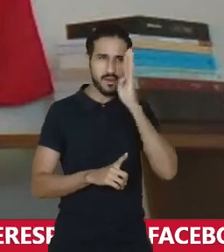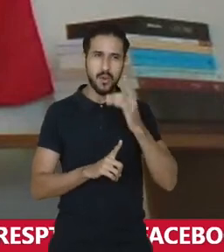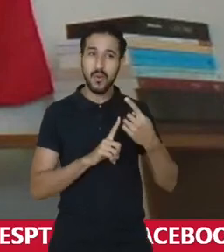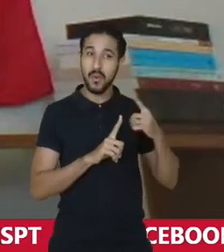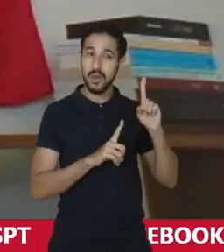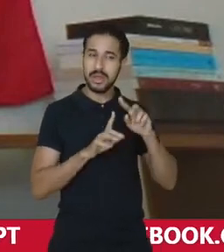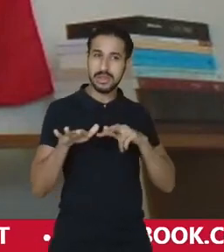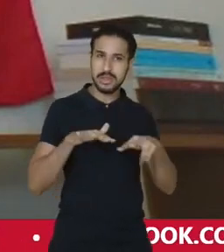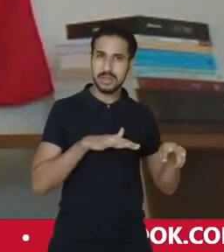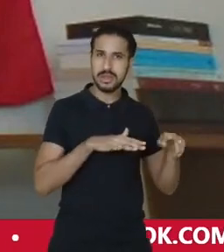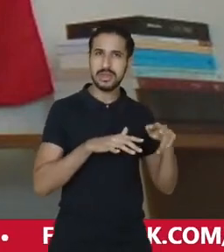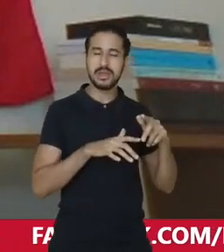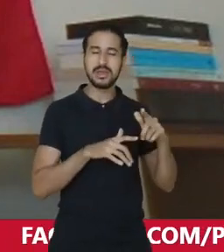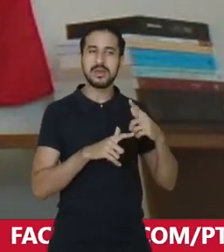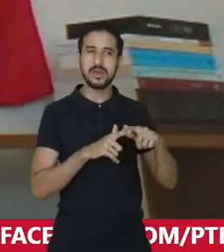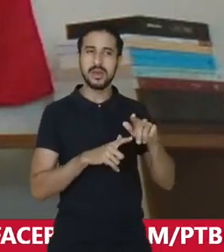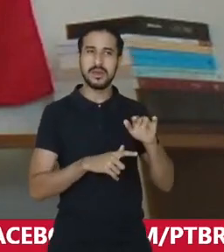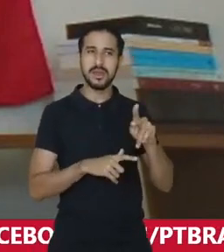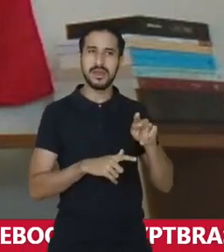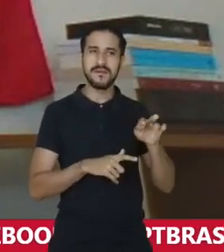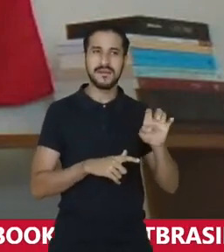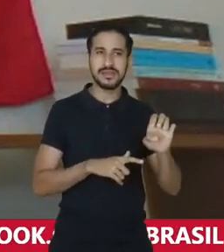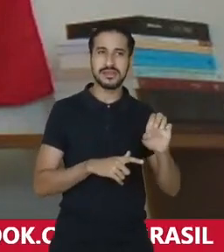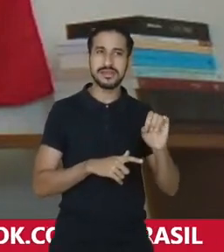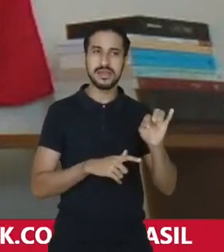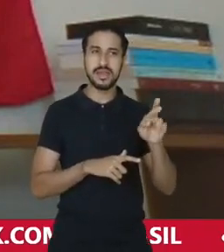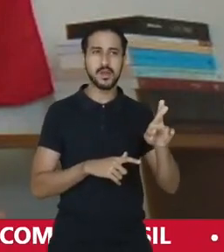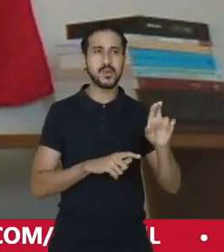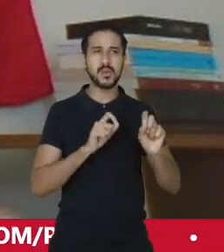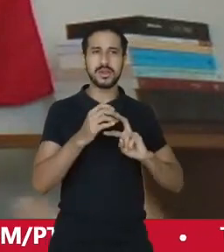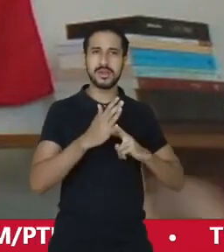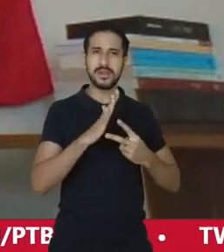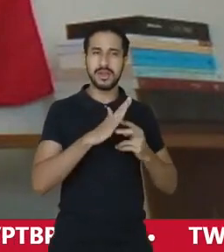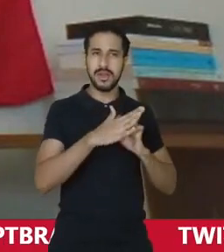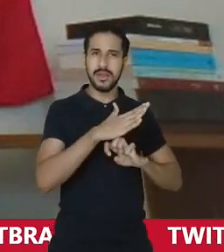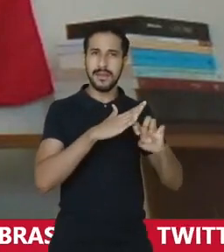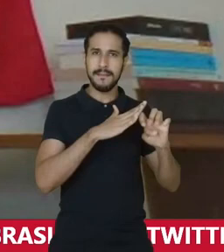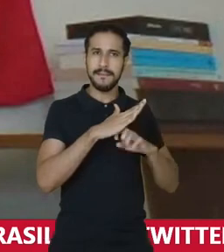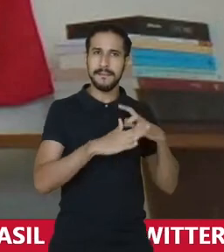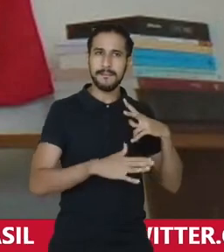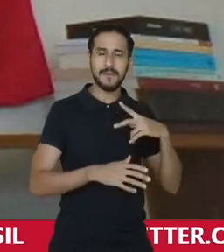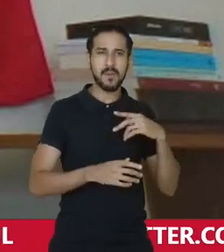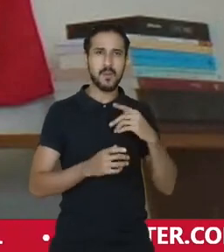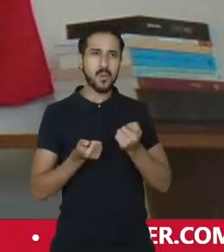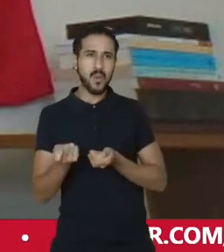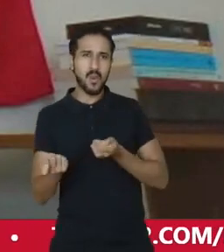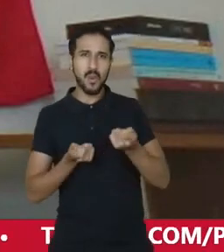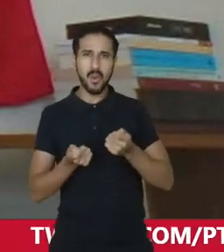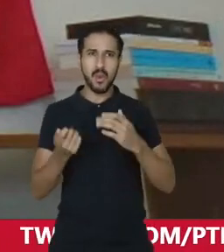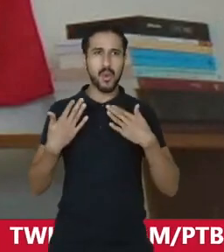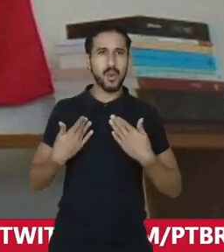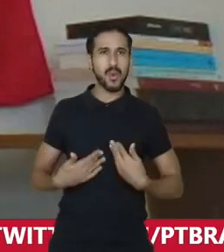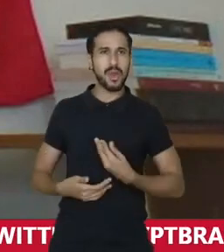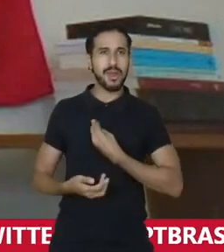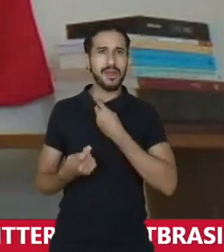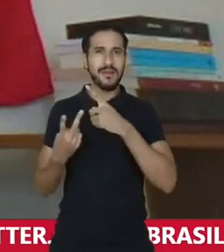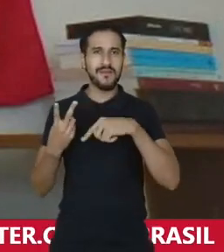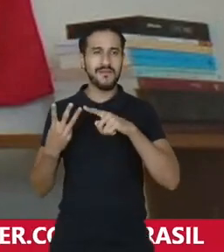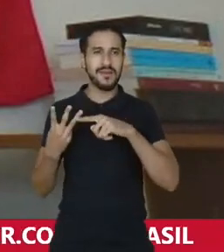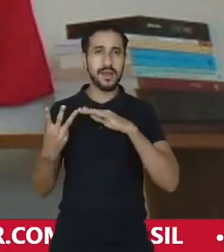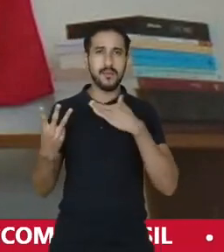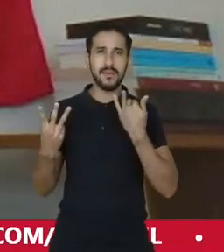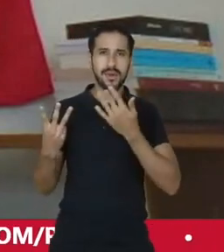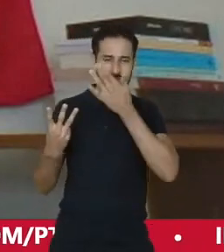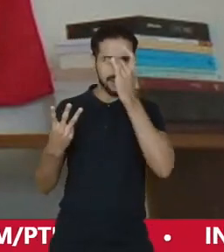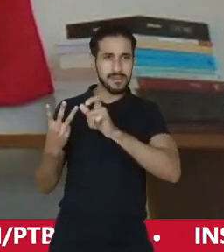semanas o escândalo da Prevent Senior, né? O que significa uma empresa privada ter esse nível de controle sobre o corpo, a vida e